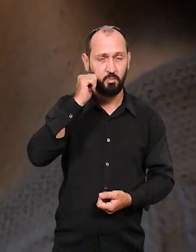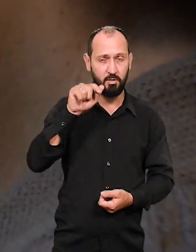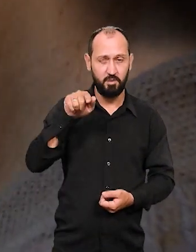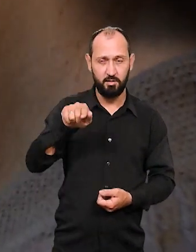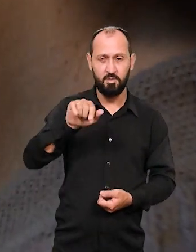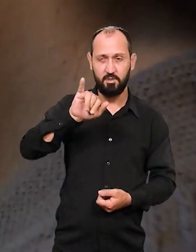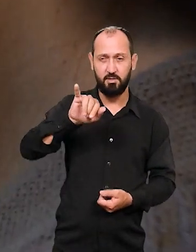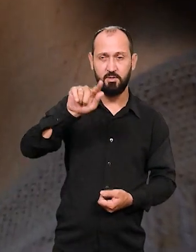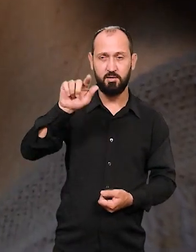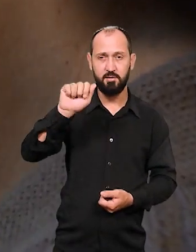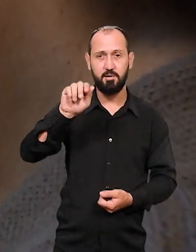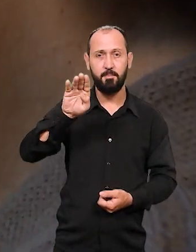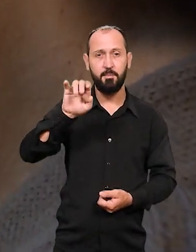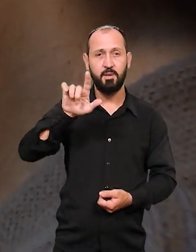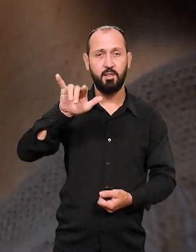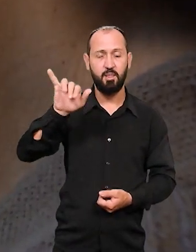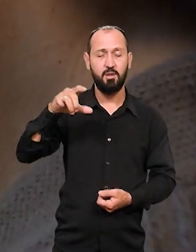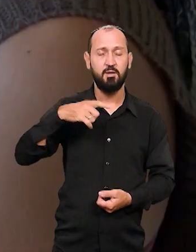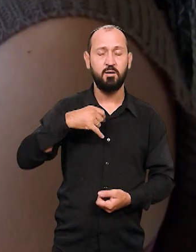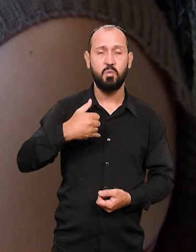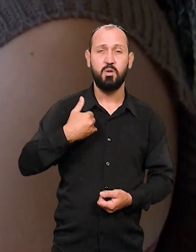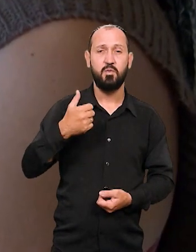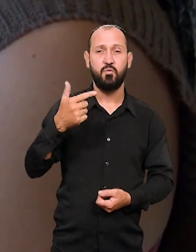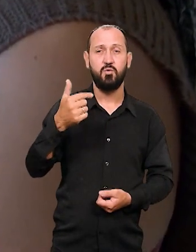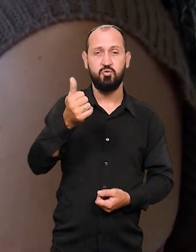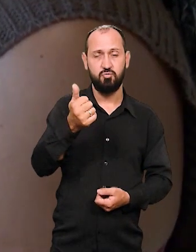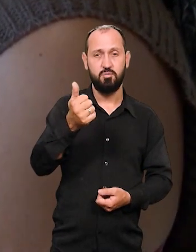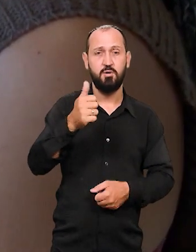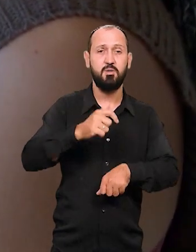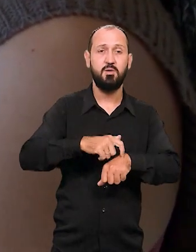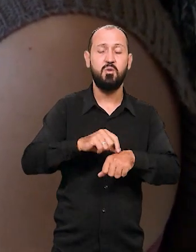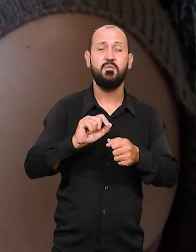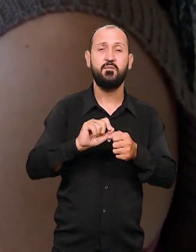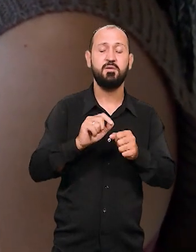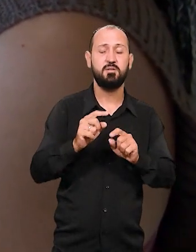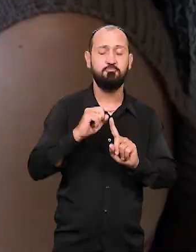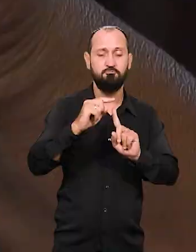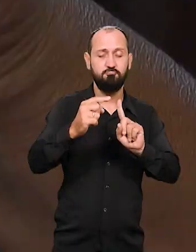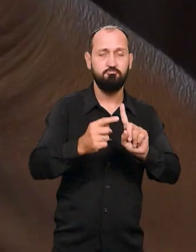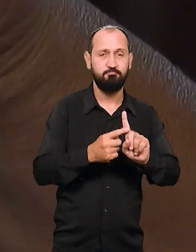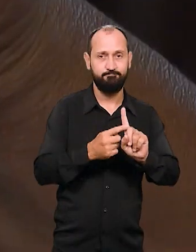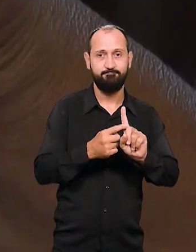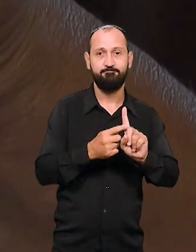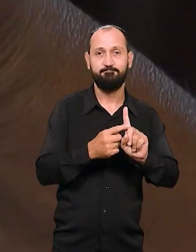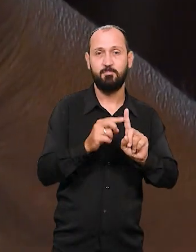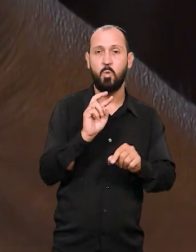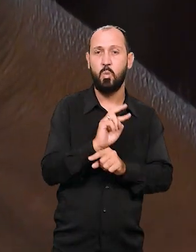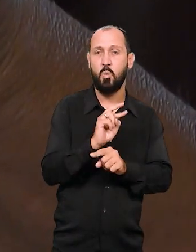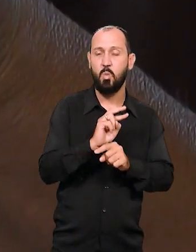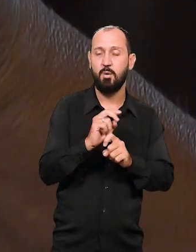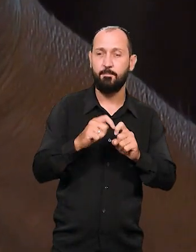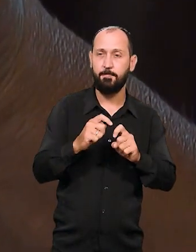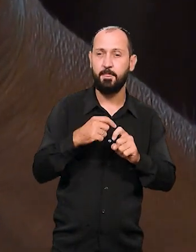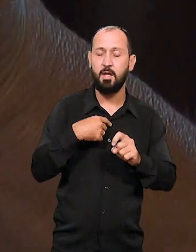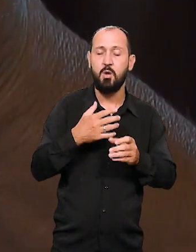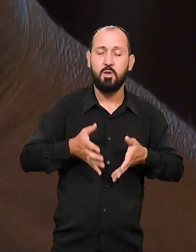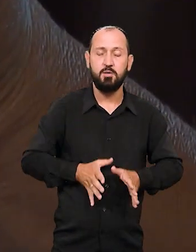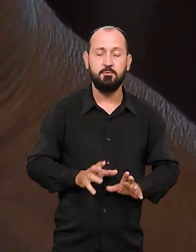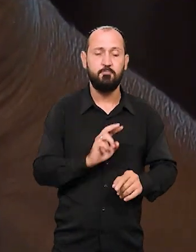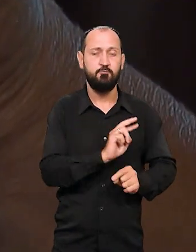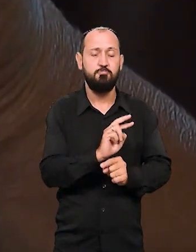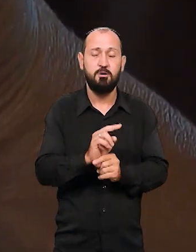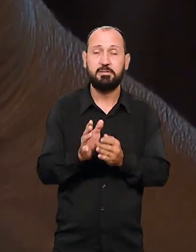Isabelita descobriu que contraiu o vírus com 21 anos ao fazer o pré-natal. O nascimento da filha foi cercado